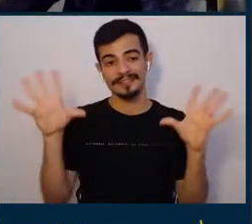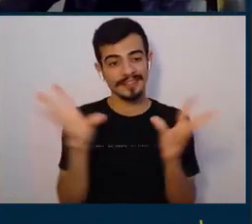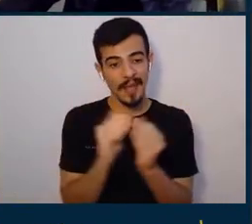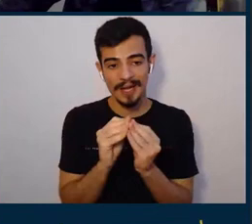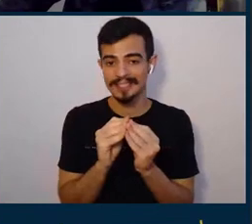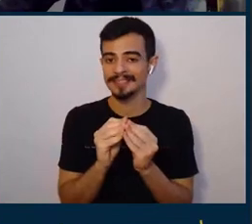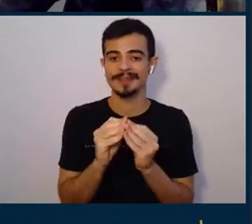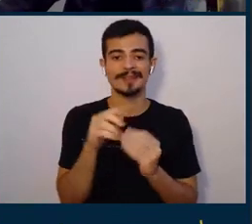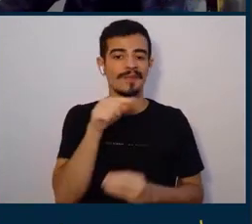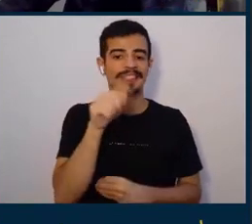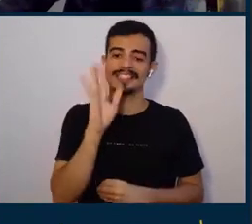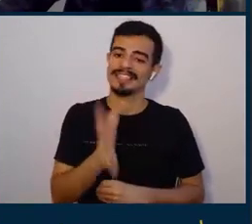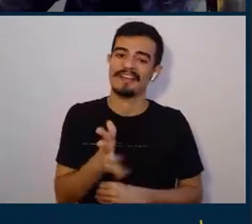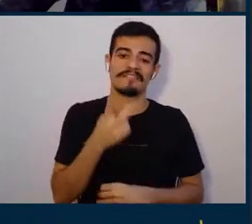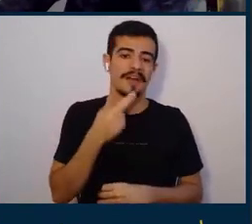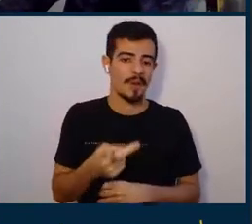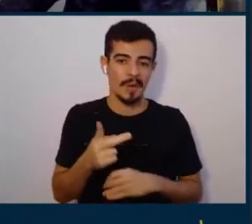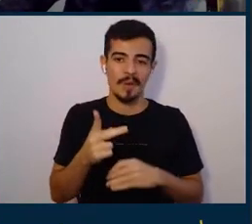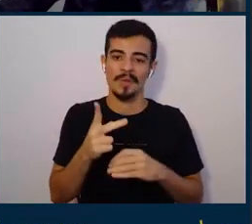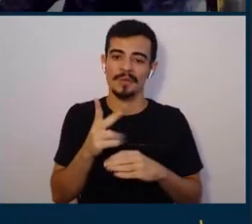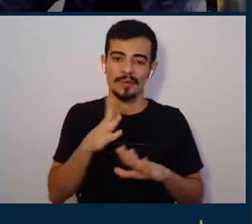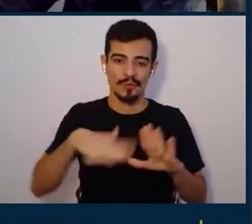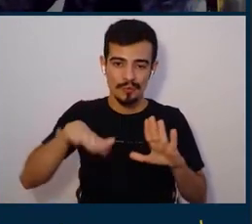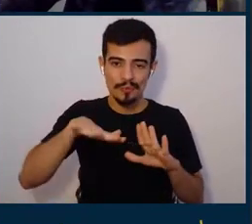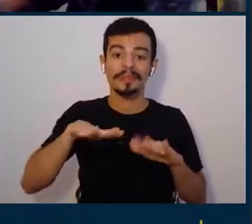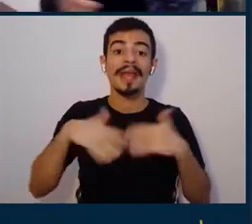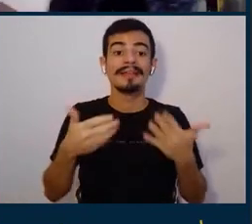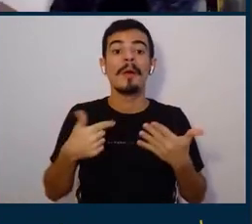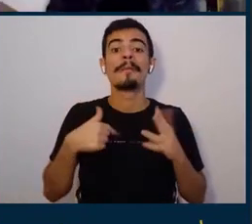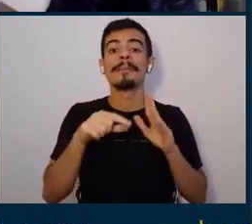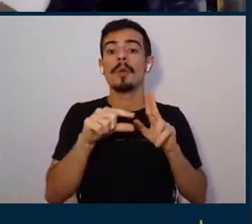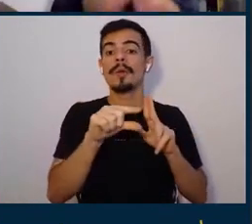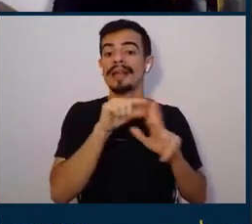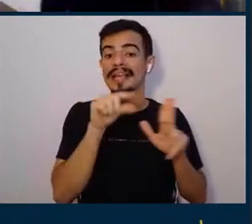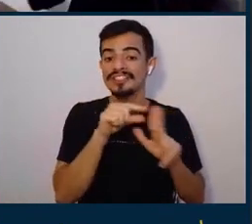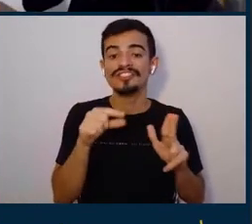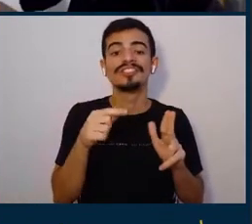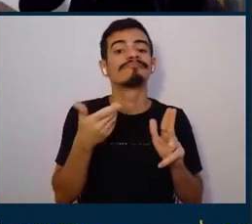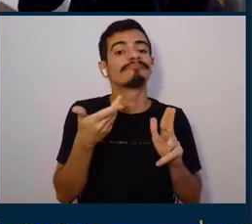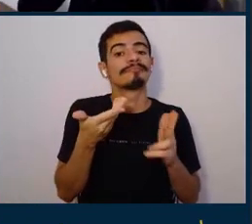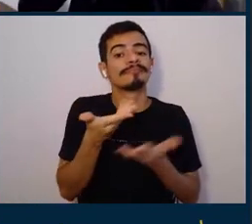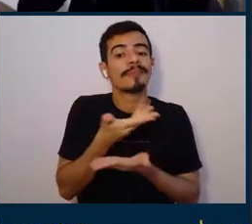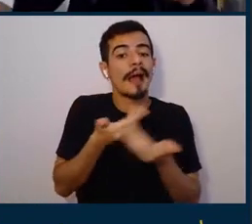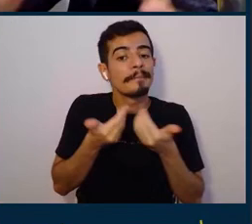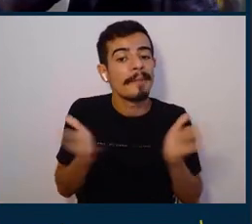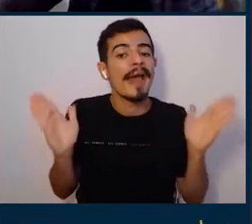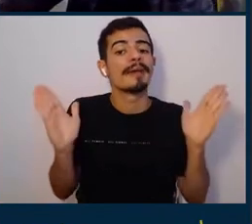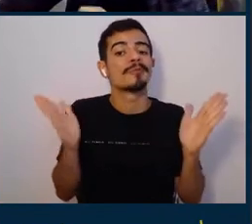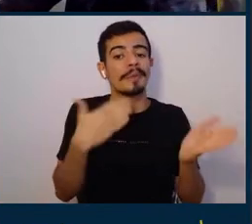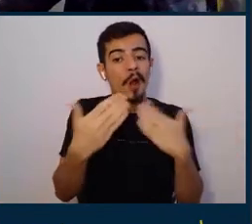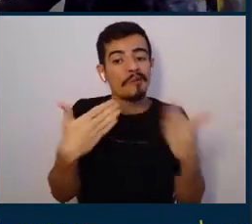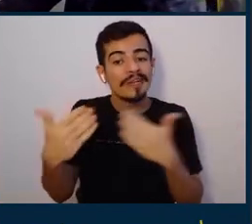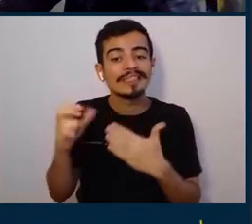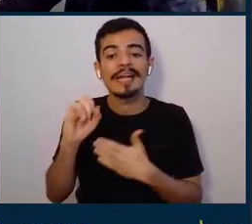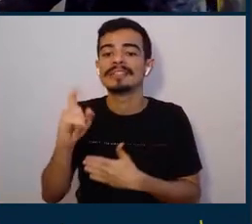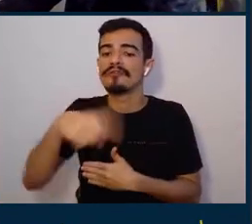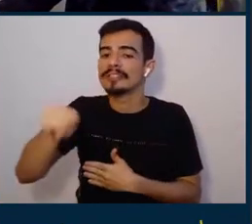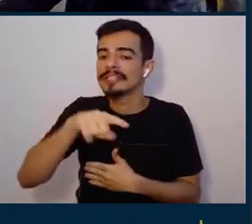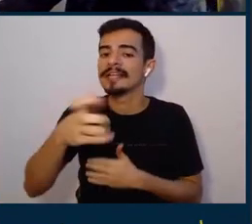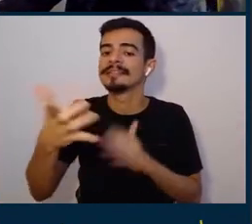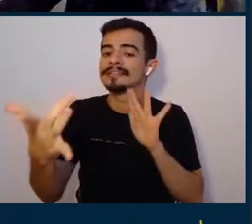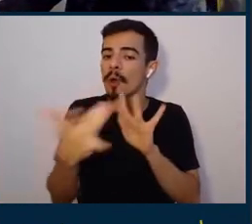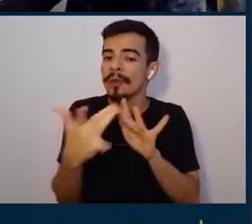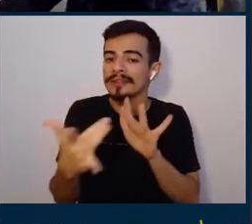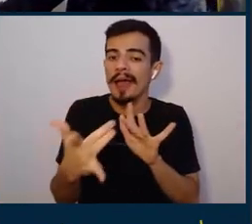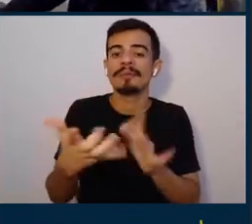tudo. É, eu queria também dizer que meu LinkedIn está aberto para conversar. Enfim, se alguém quiser saber mais